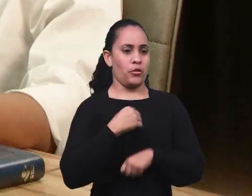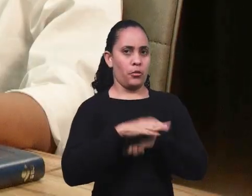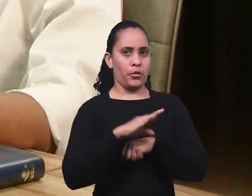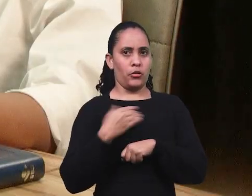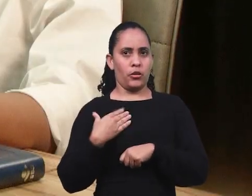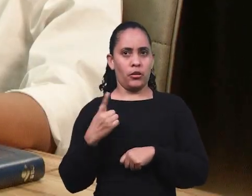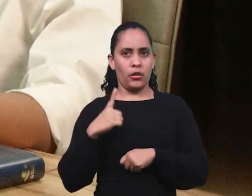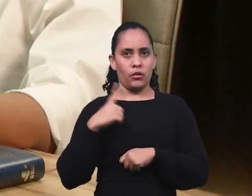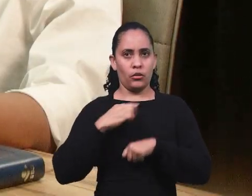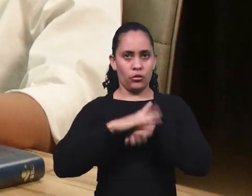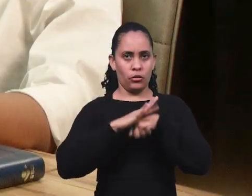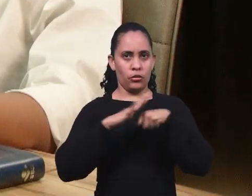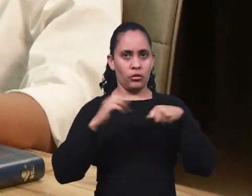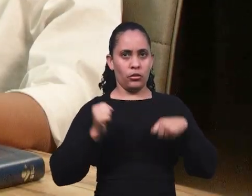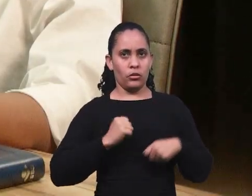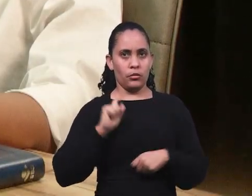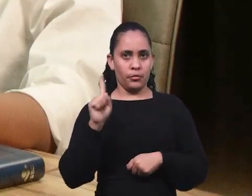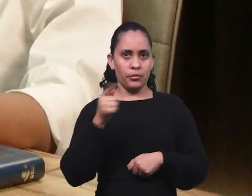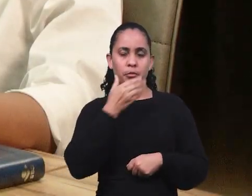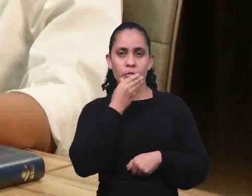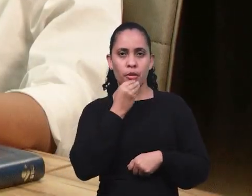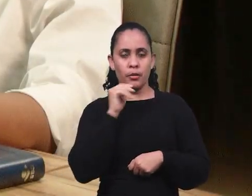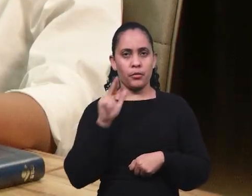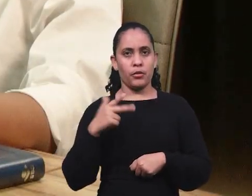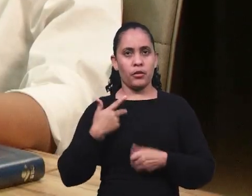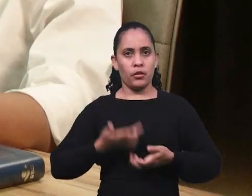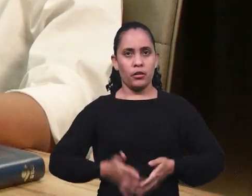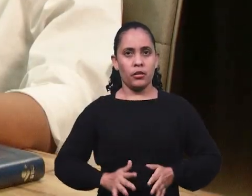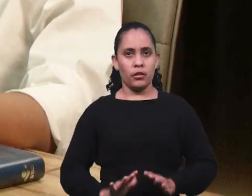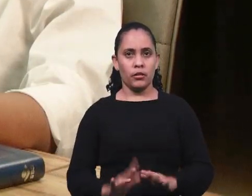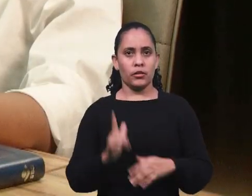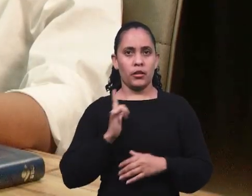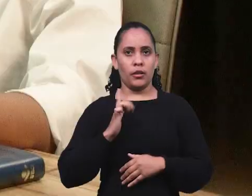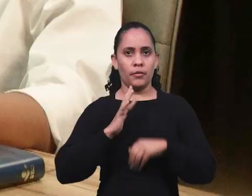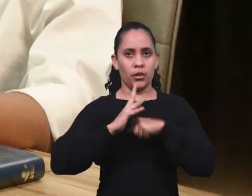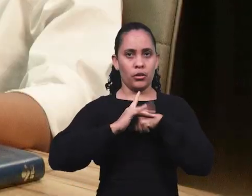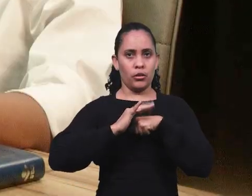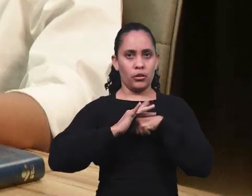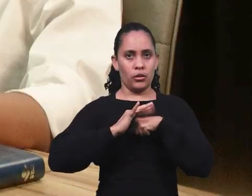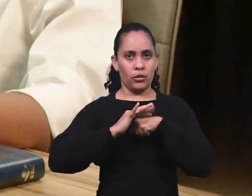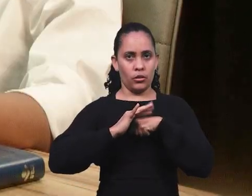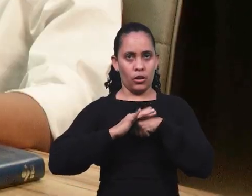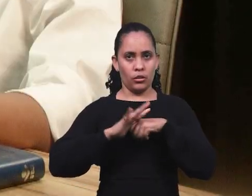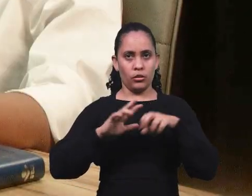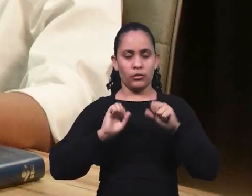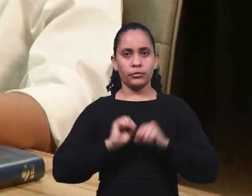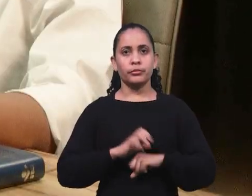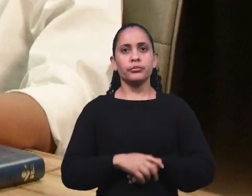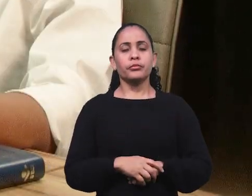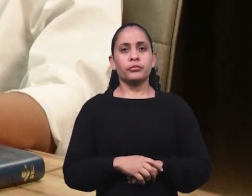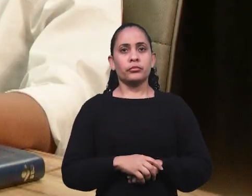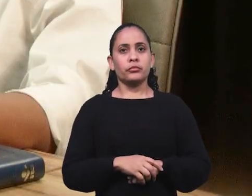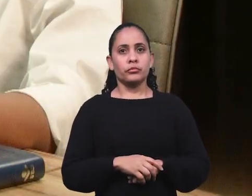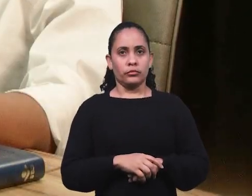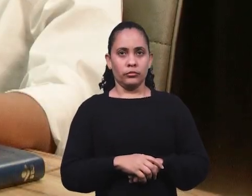família teve um dom de cura, porque o meu irmão, quando ele nasceu, ele teve uma doença chamada ostenose de pylori, que quando